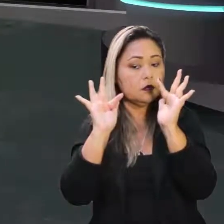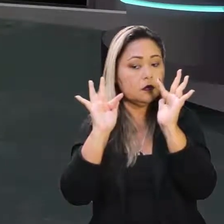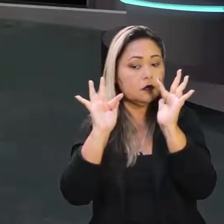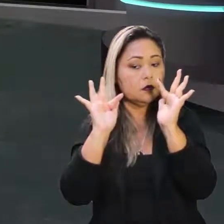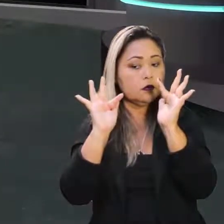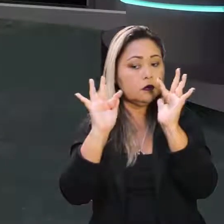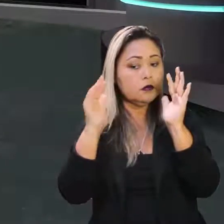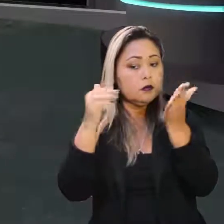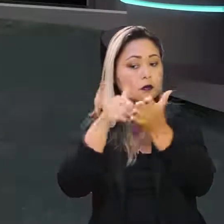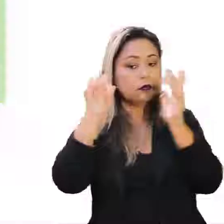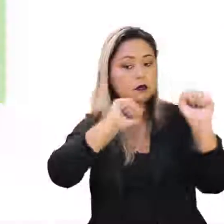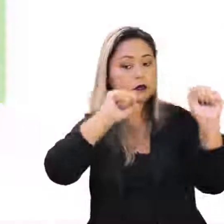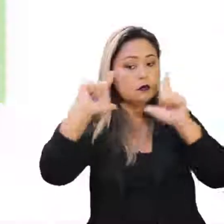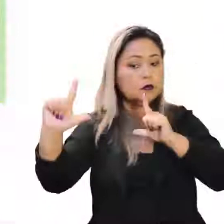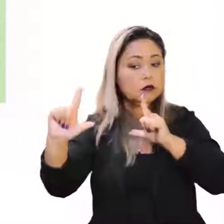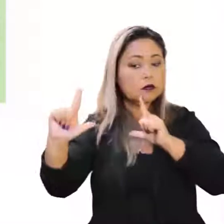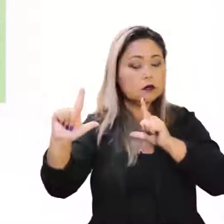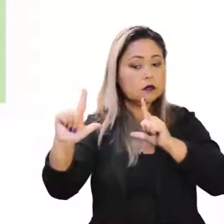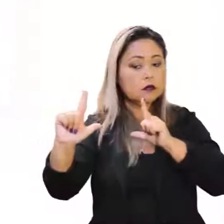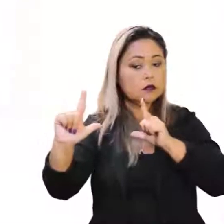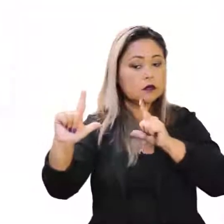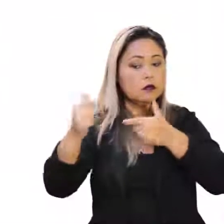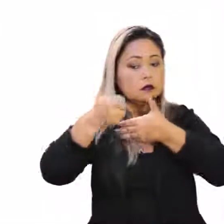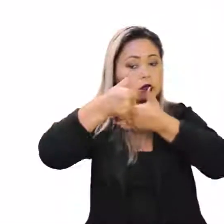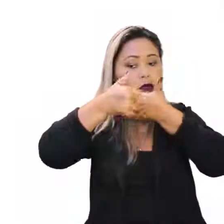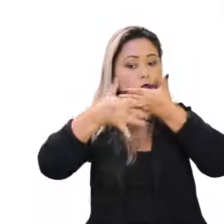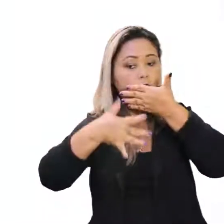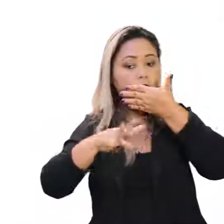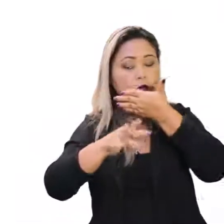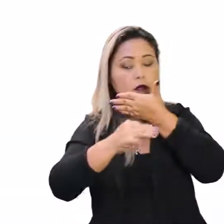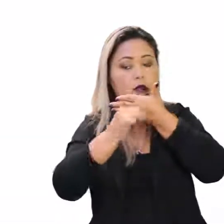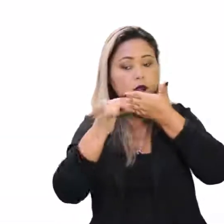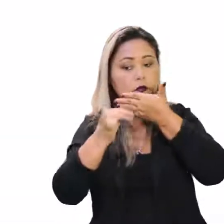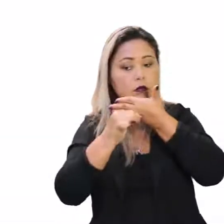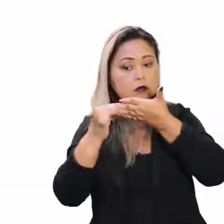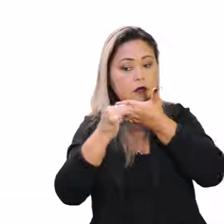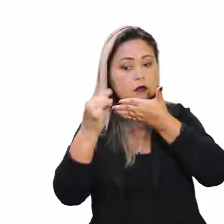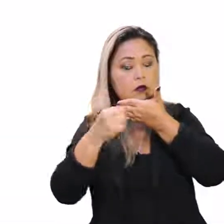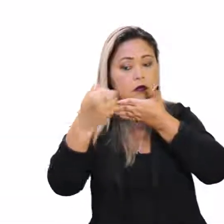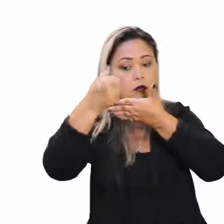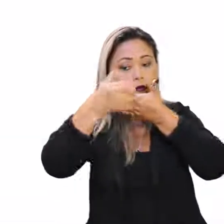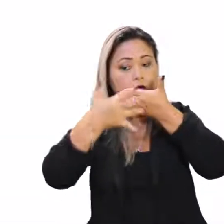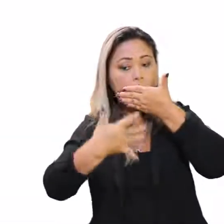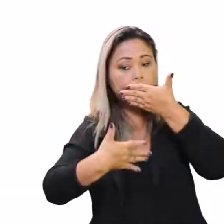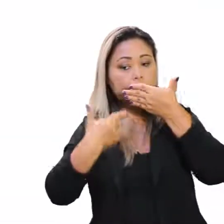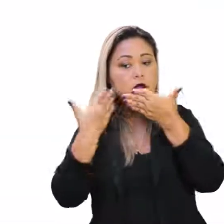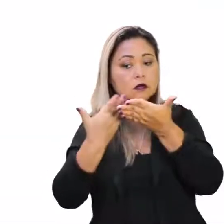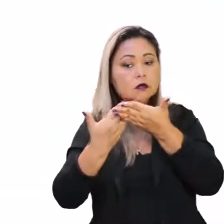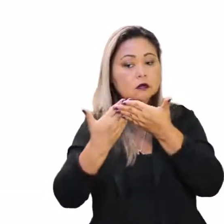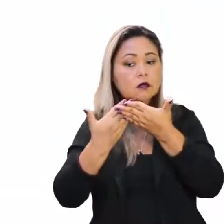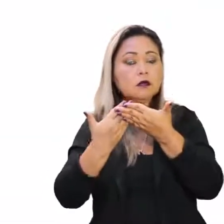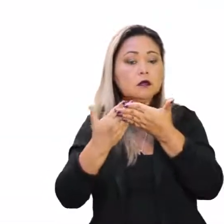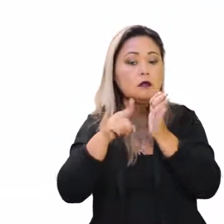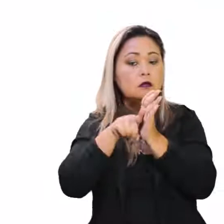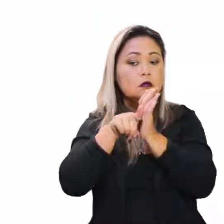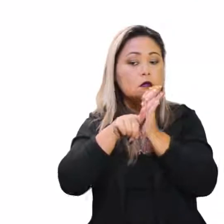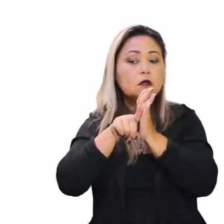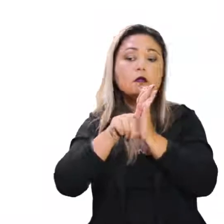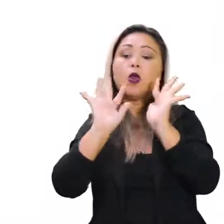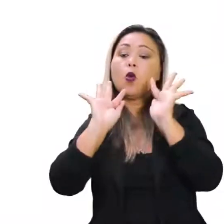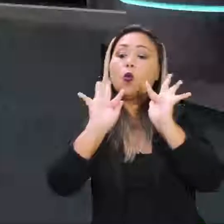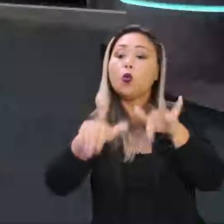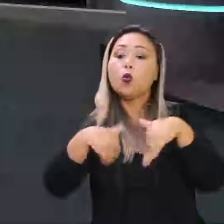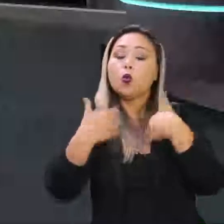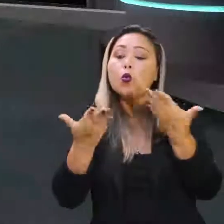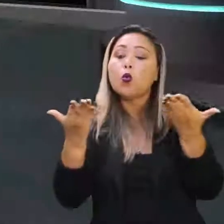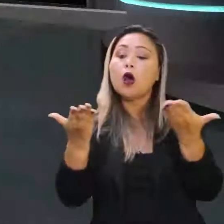ali slide, que é as nossas referências. Essas são as nossas referências. Então, pessoal, concluímos por aqui,